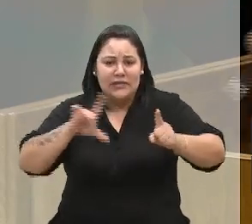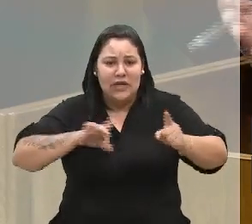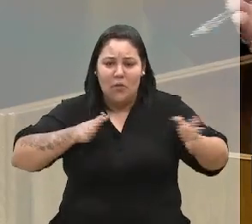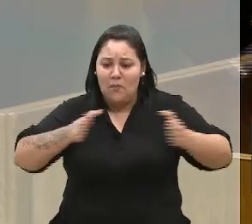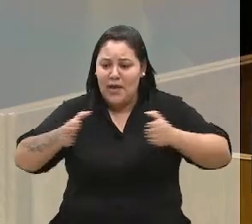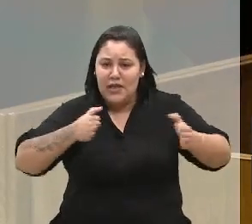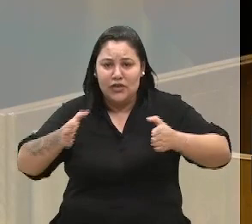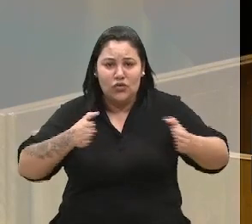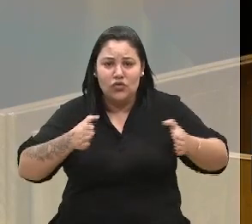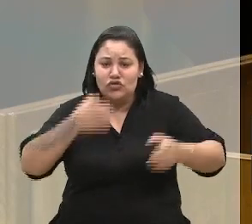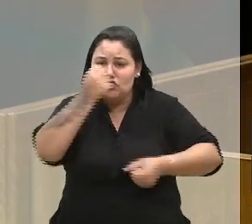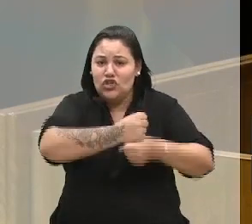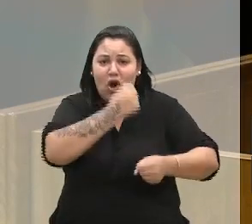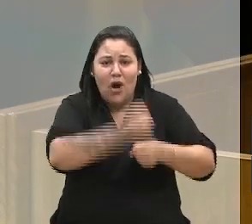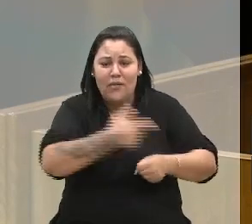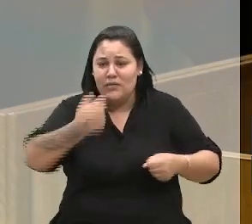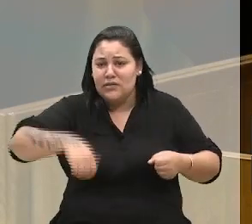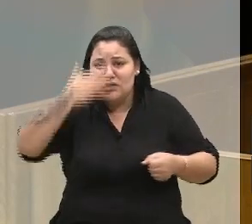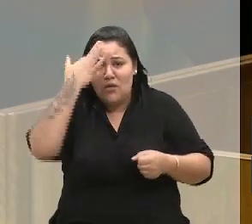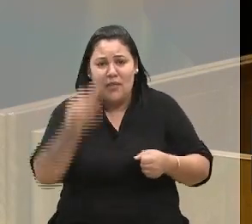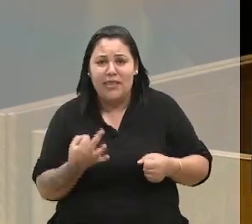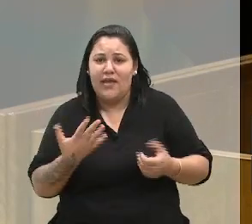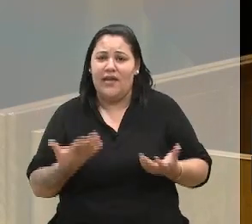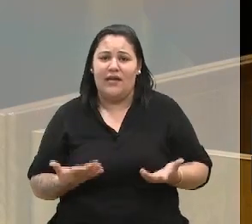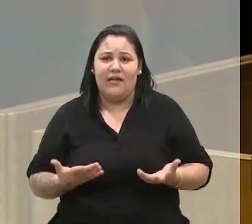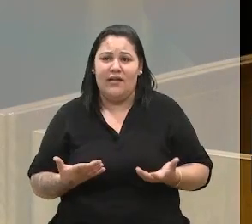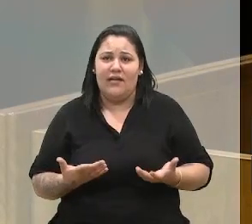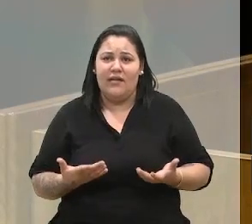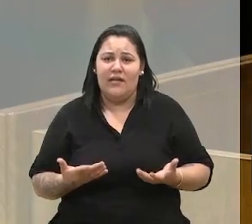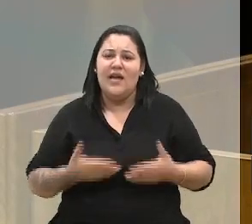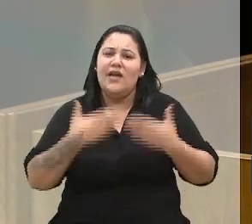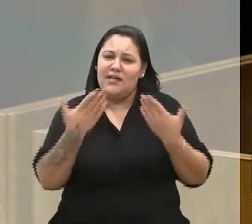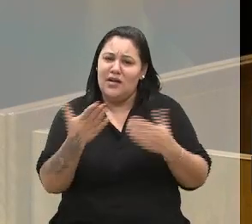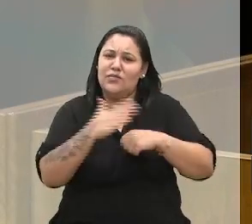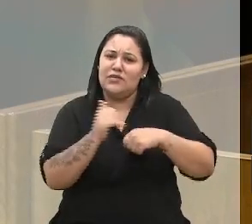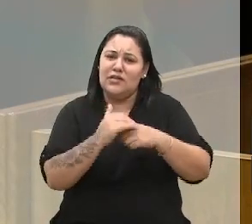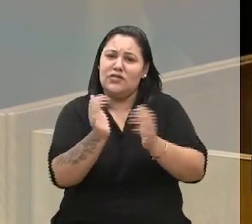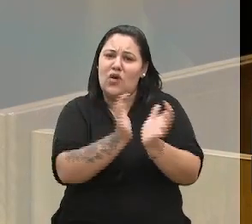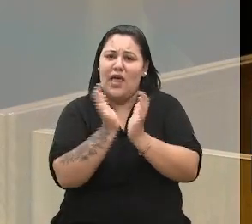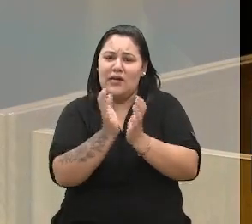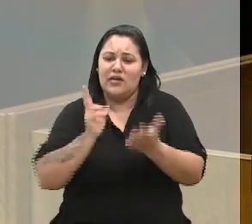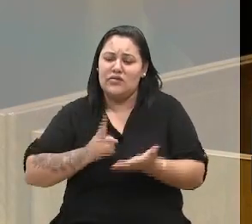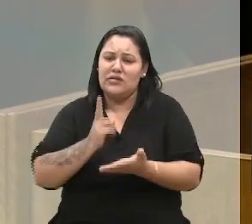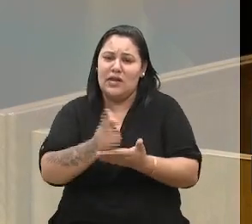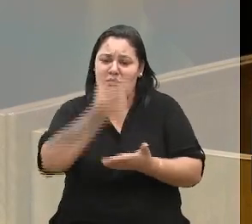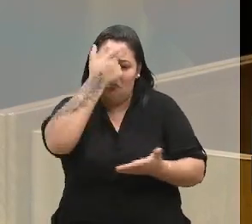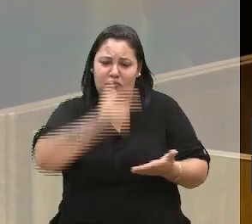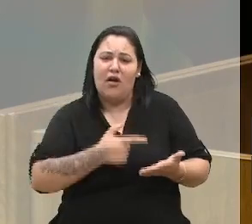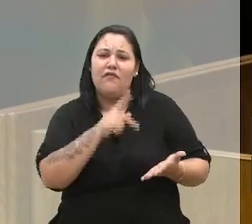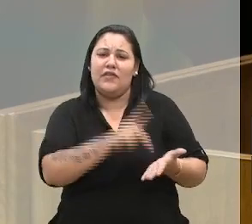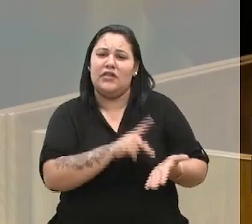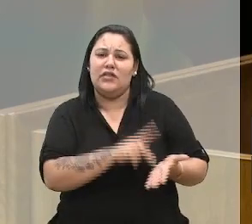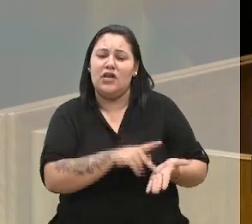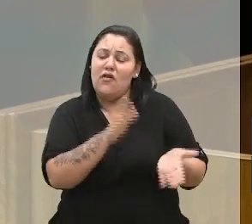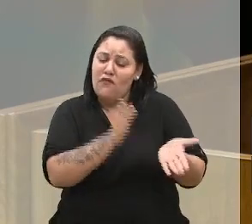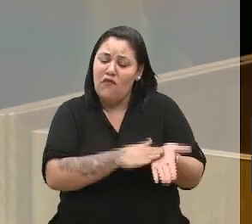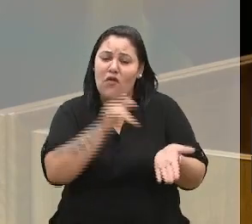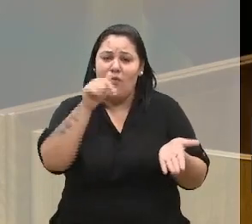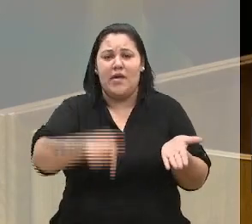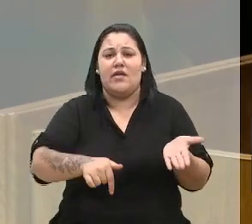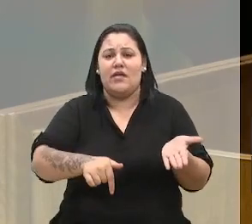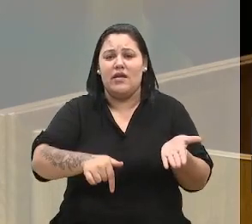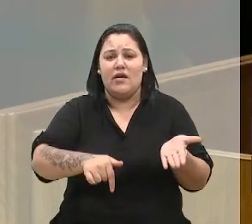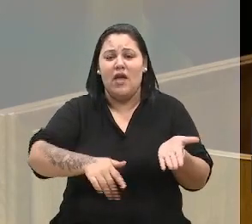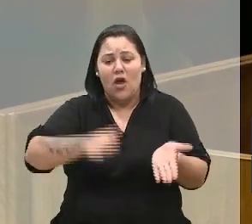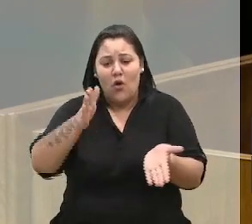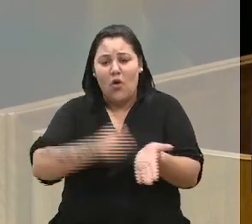é compreensível. Então, nobres colegas, eu serei sempre verdadeiro. E cobro aqui,